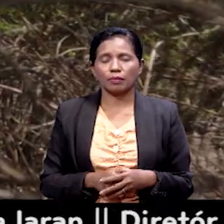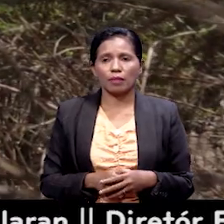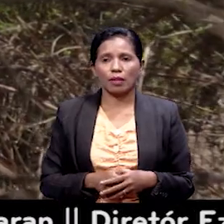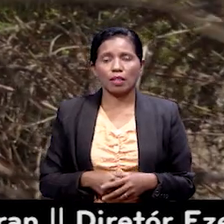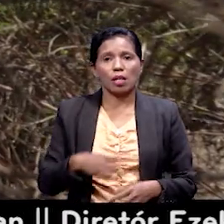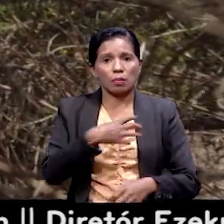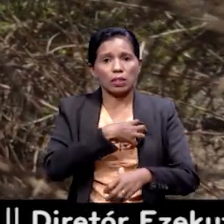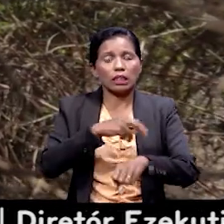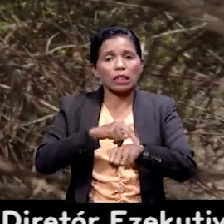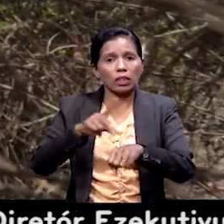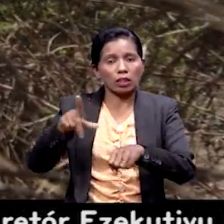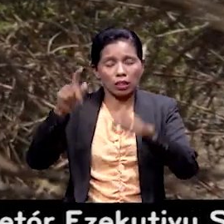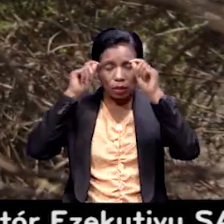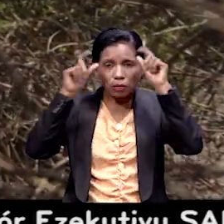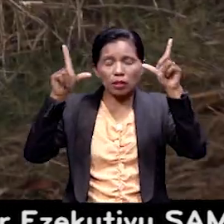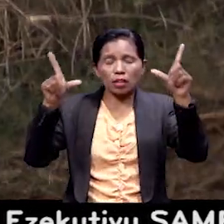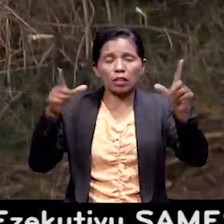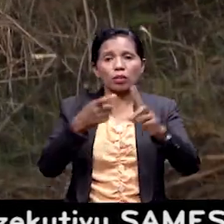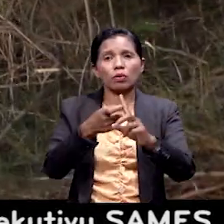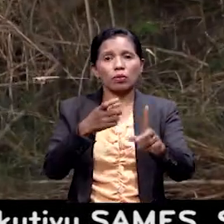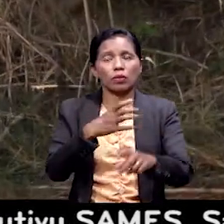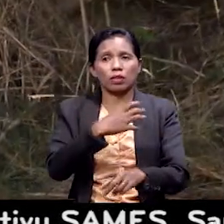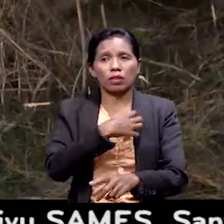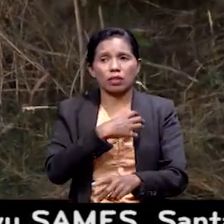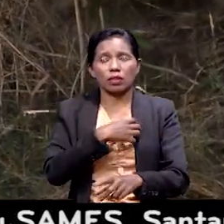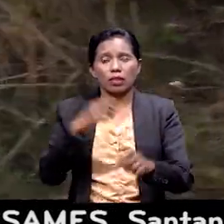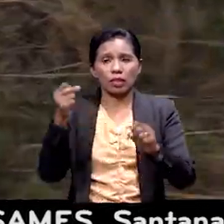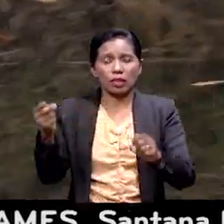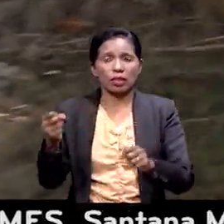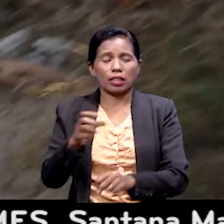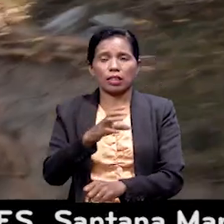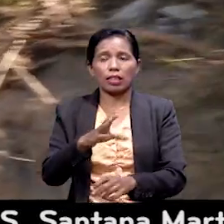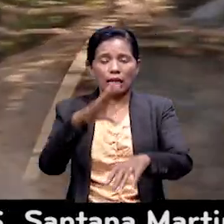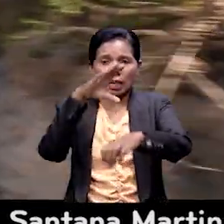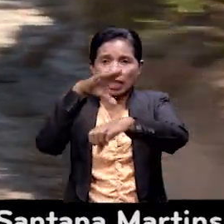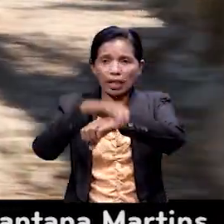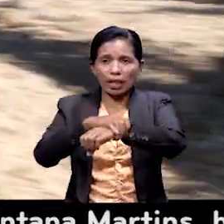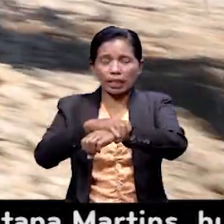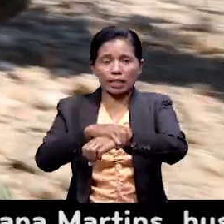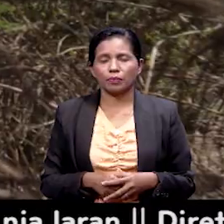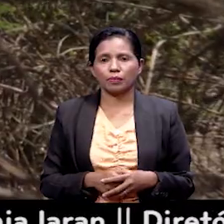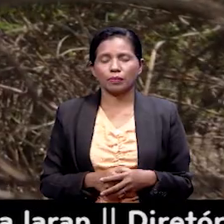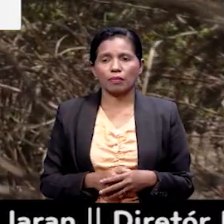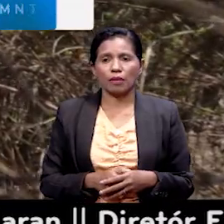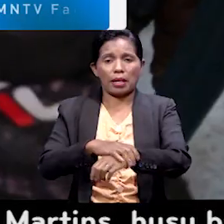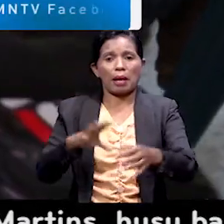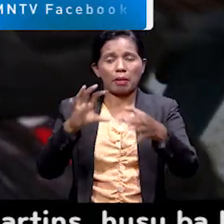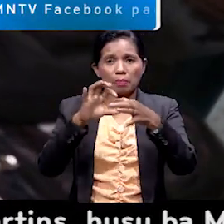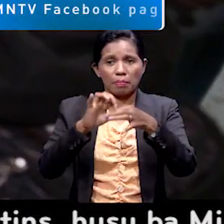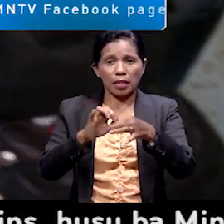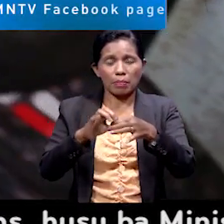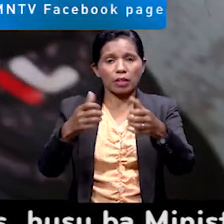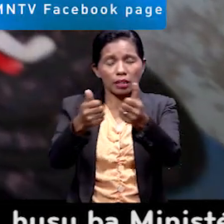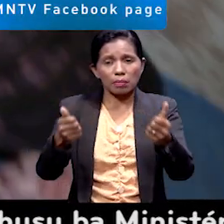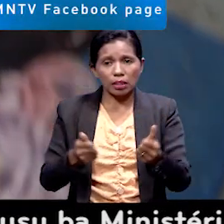Polícia Nacional Timor-Leste leu se comando operacional especial, batalhão ordem pública, captura tang membro artemarsiál na rua, nebe